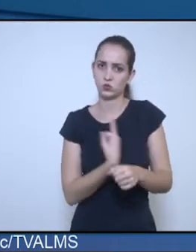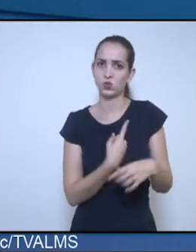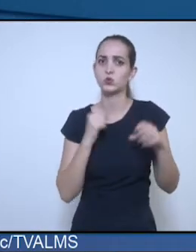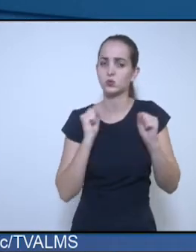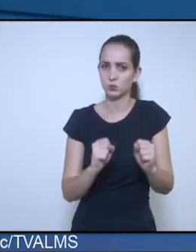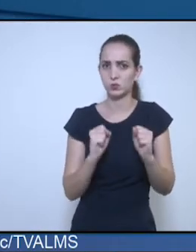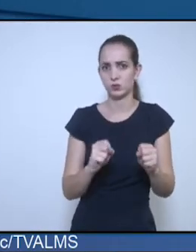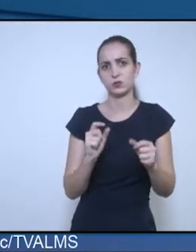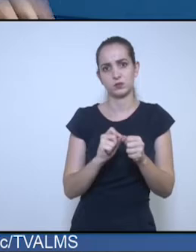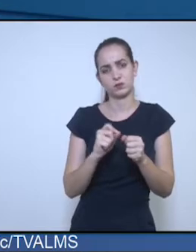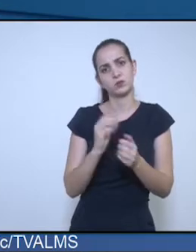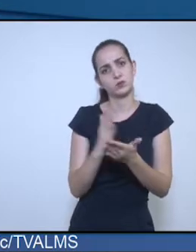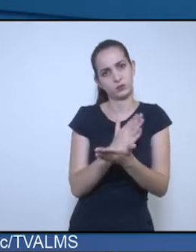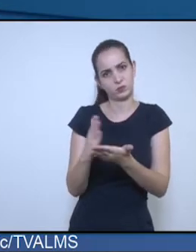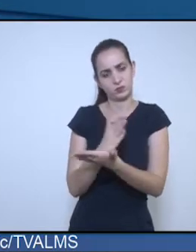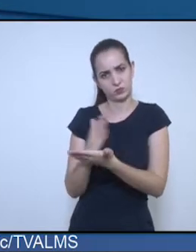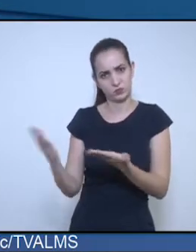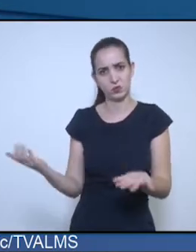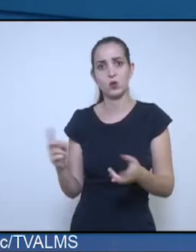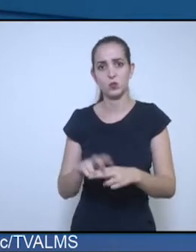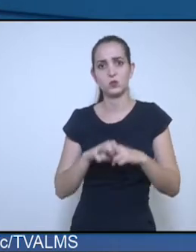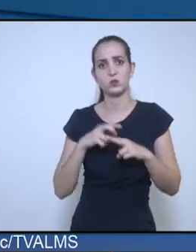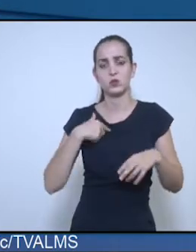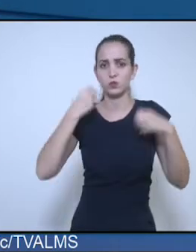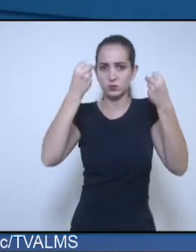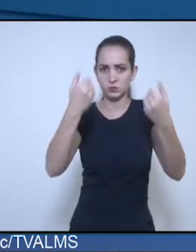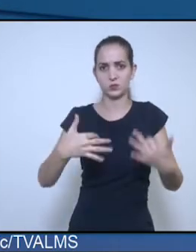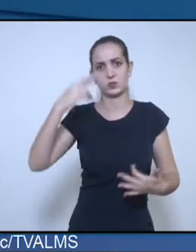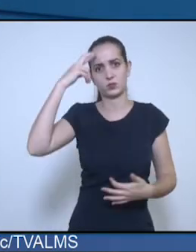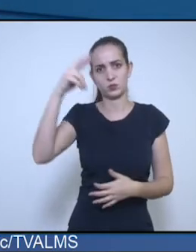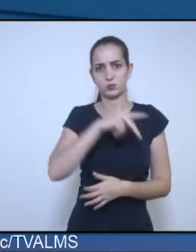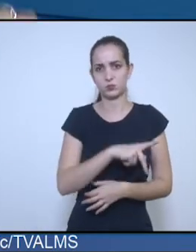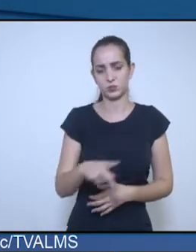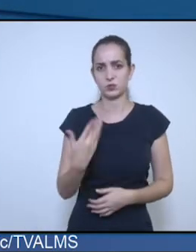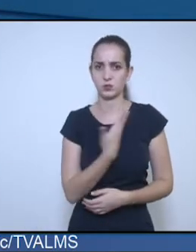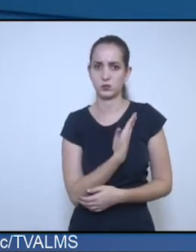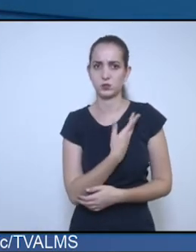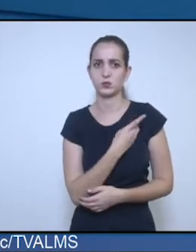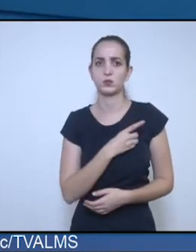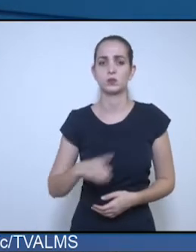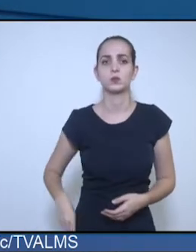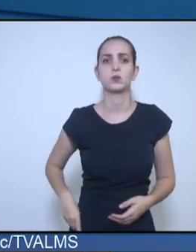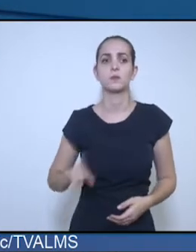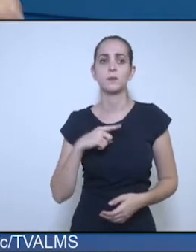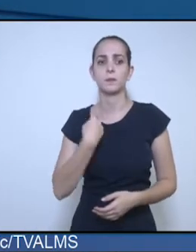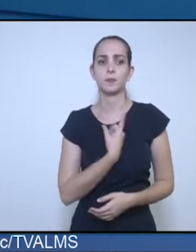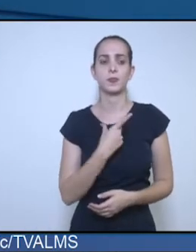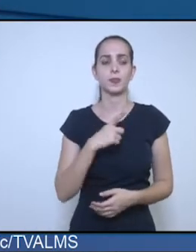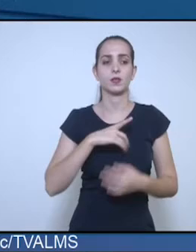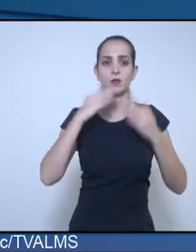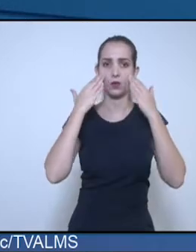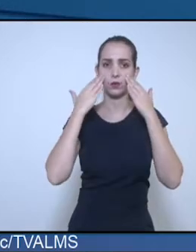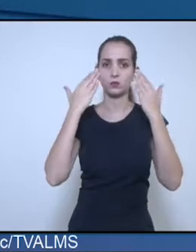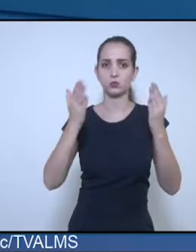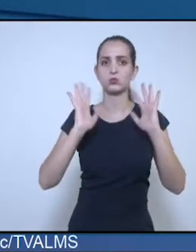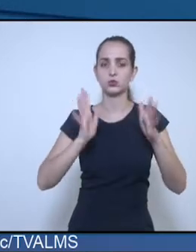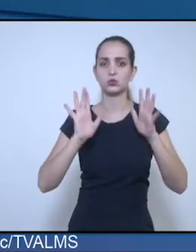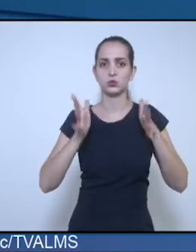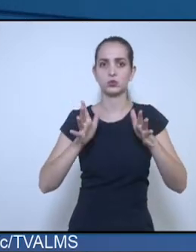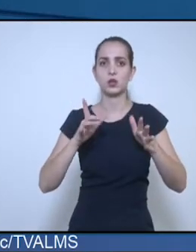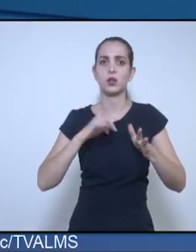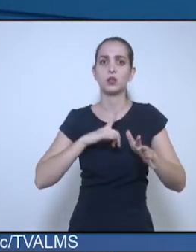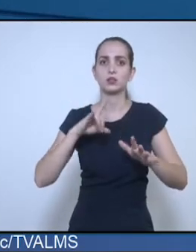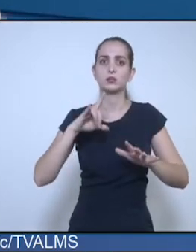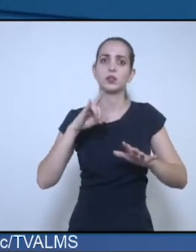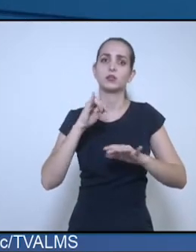fazer alguma coisa nesse sentido. E vou explicar por quê, senhor presidente e nobres pares. Nós temos observado, está sendo divulgado pelas redes sociais,